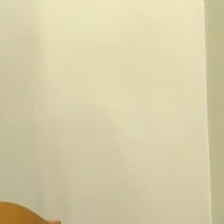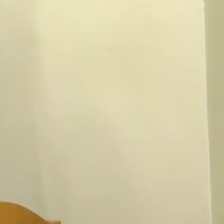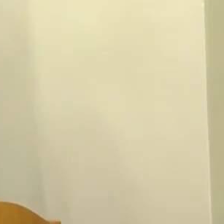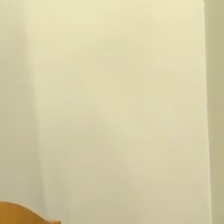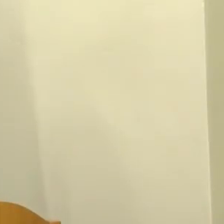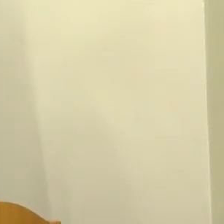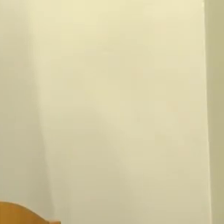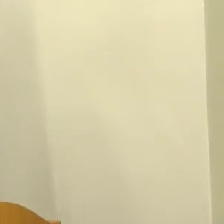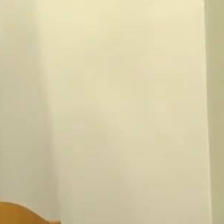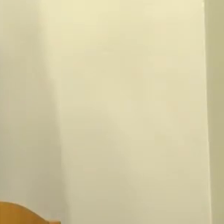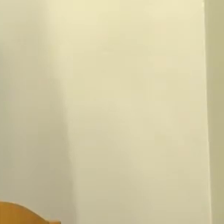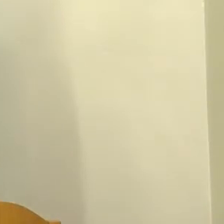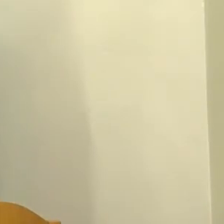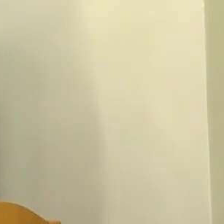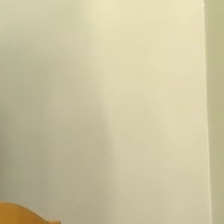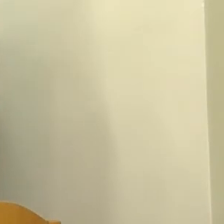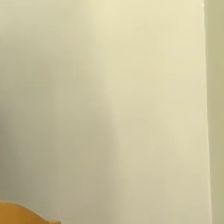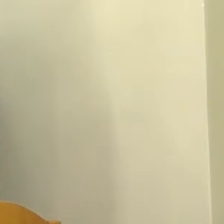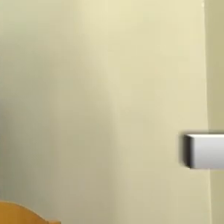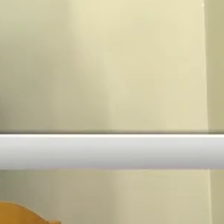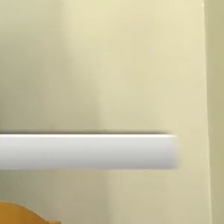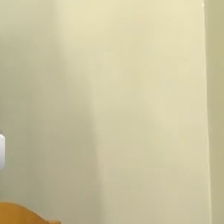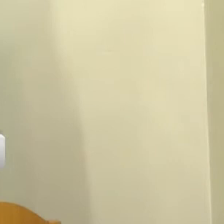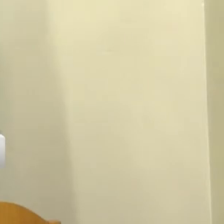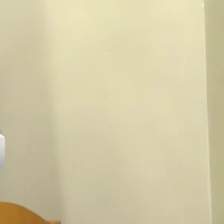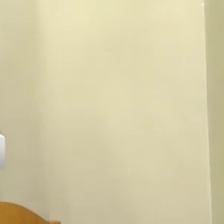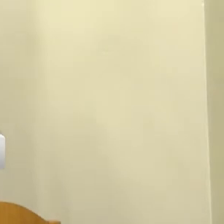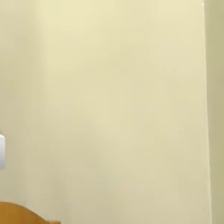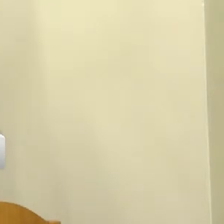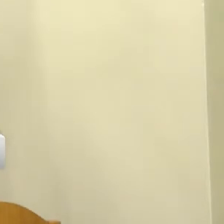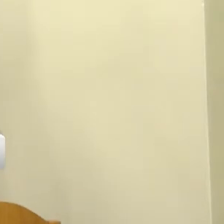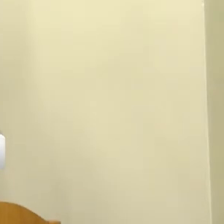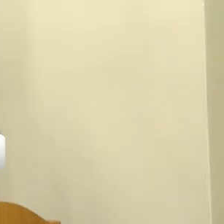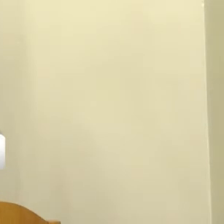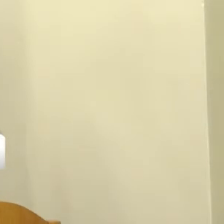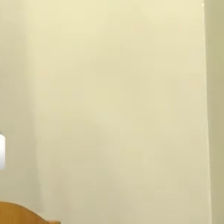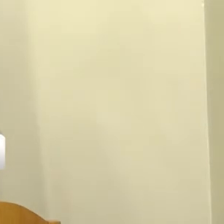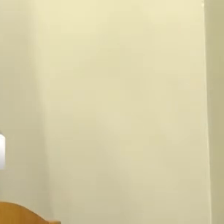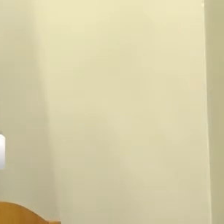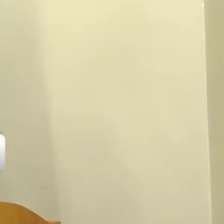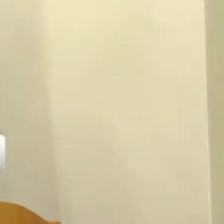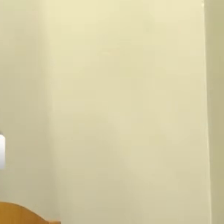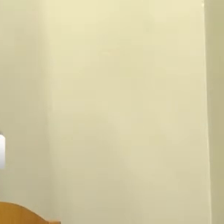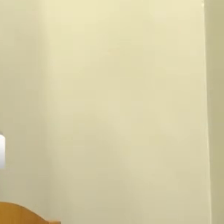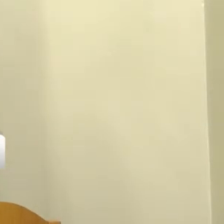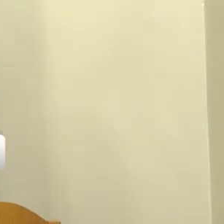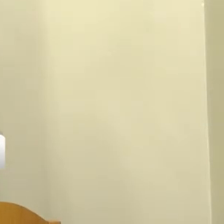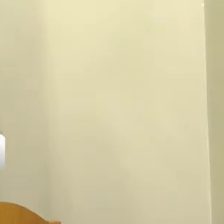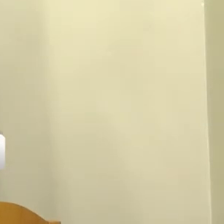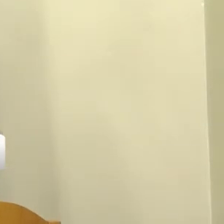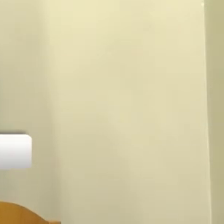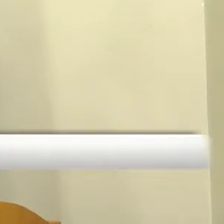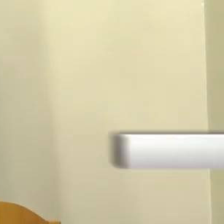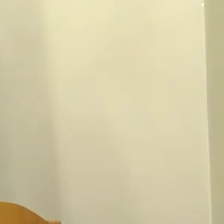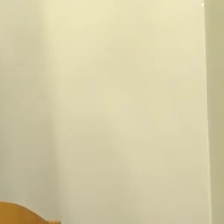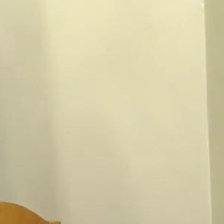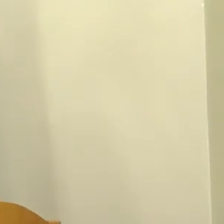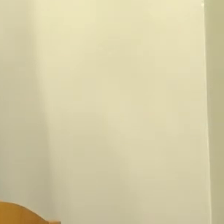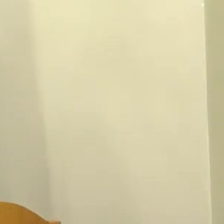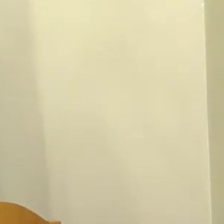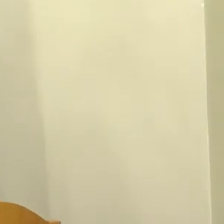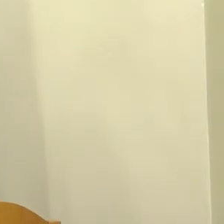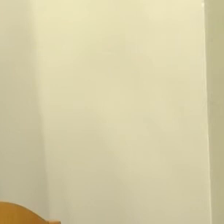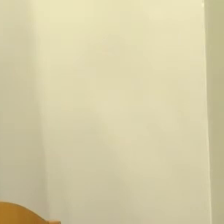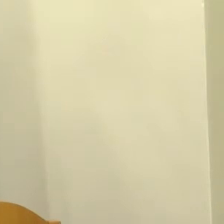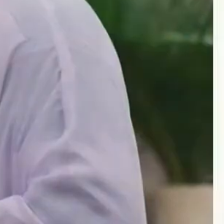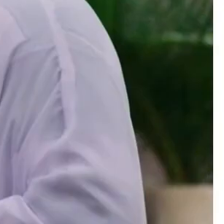no pequeno expediente vou falar somente sobre o Padre Afonso esse cara pendurou isso aí que tá na foto e só um comentário Inicial que eu fiquei muito